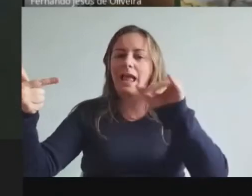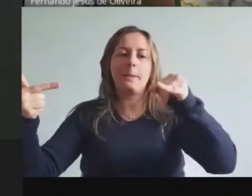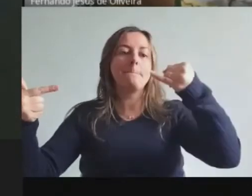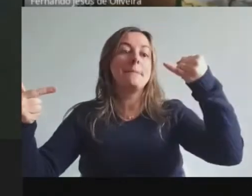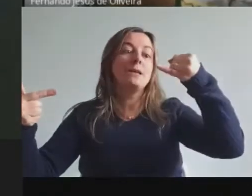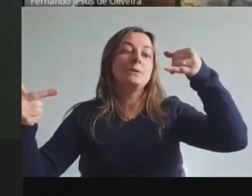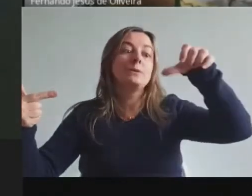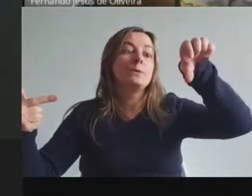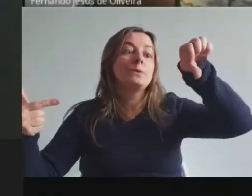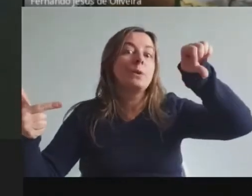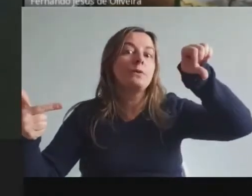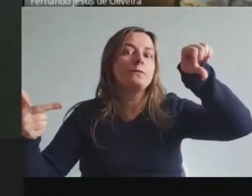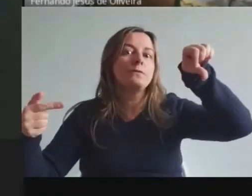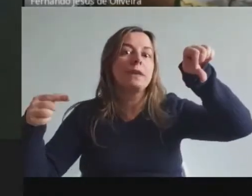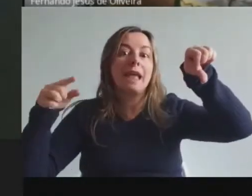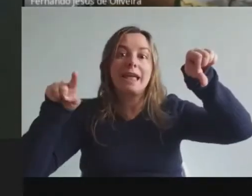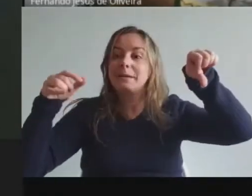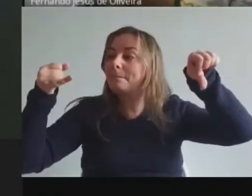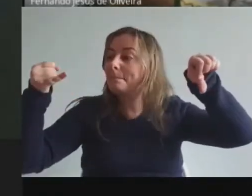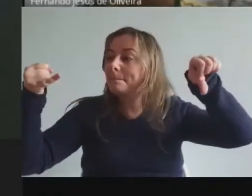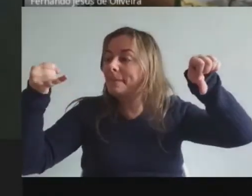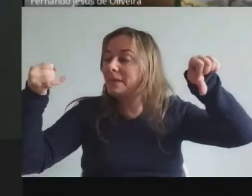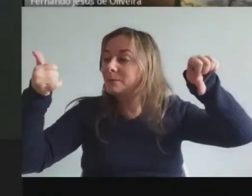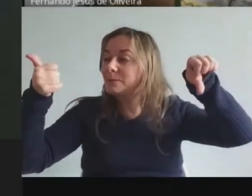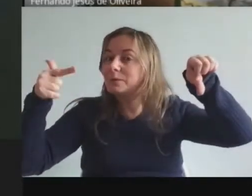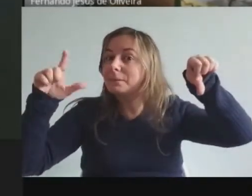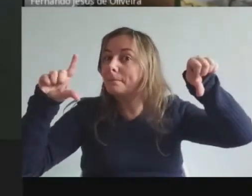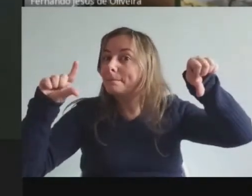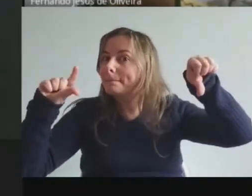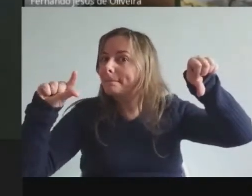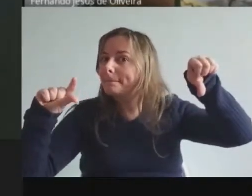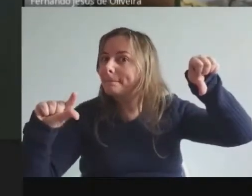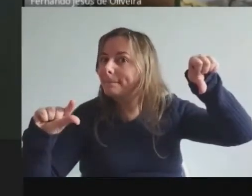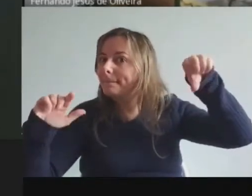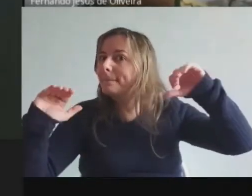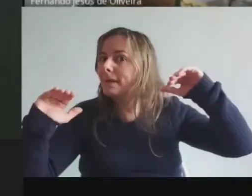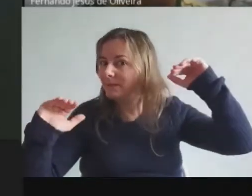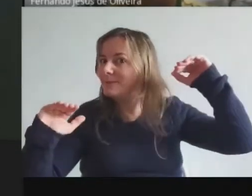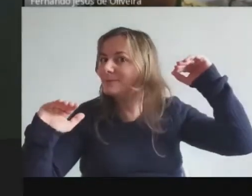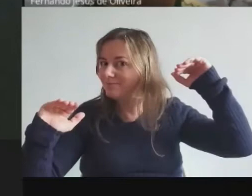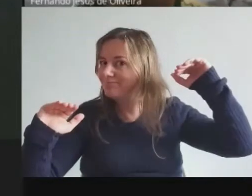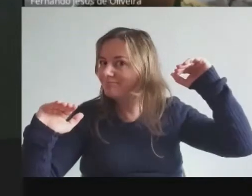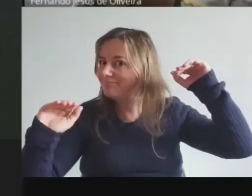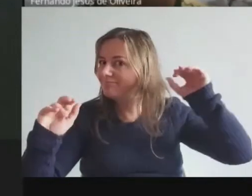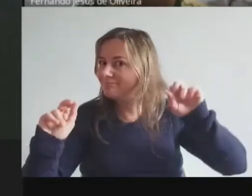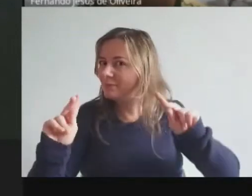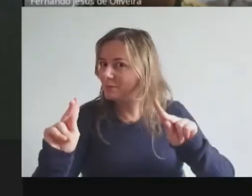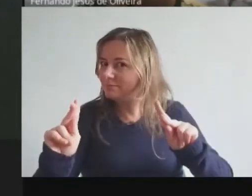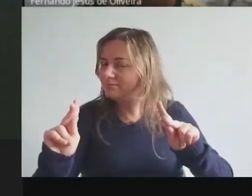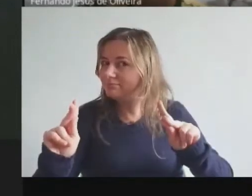menos 9, né? Sempre bom a gente lembrar dessas coisas. Ok?